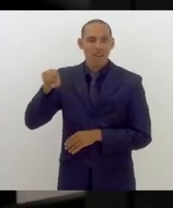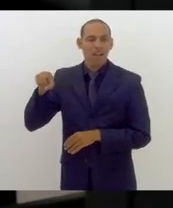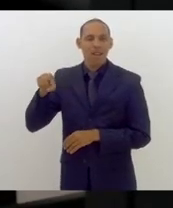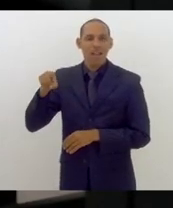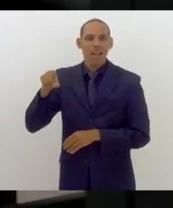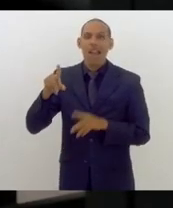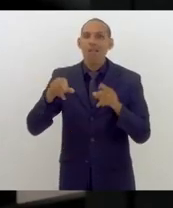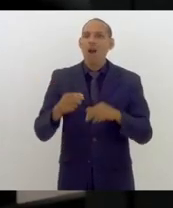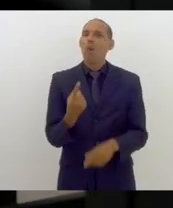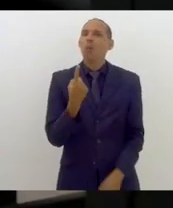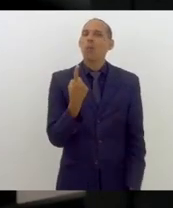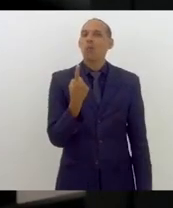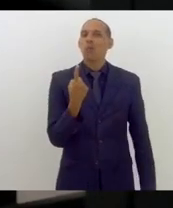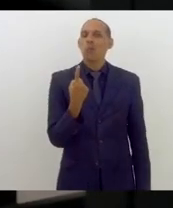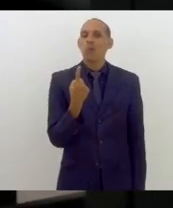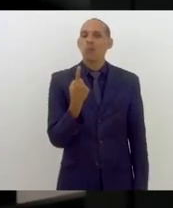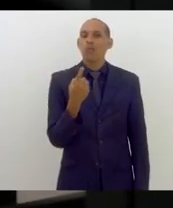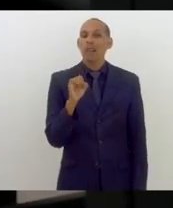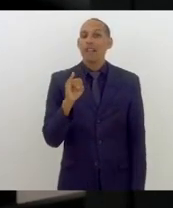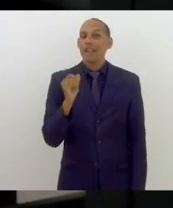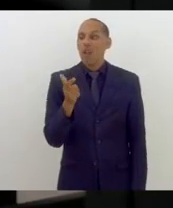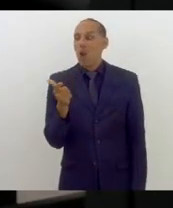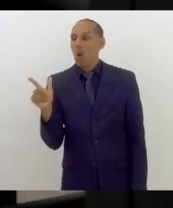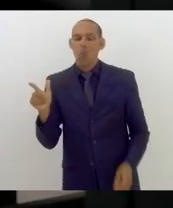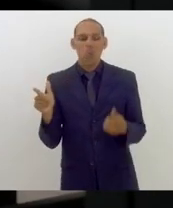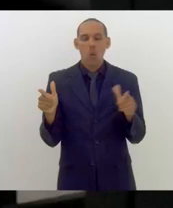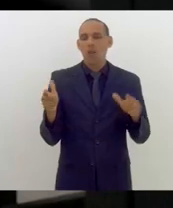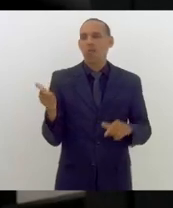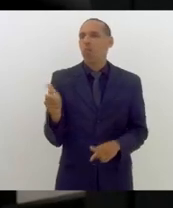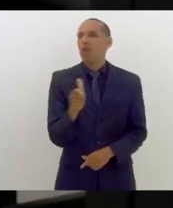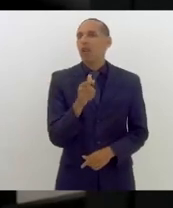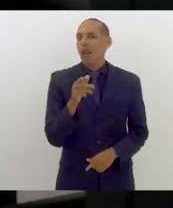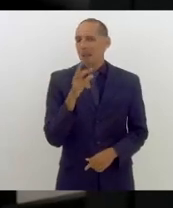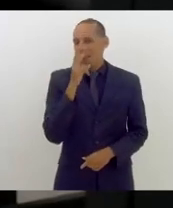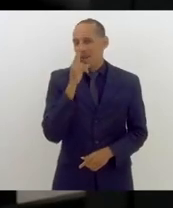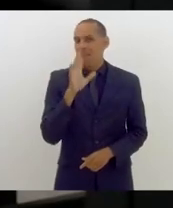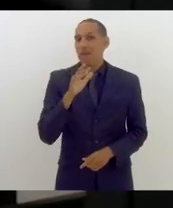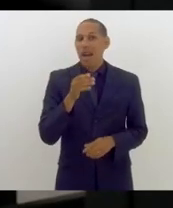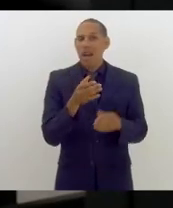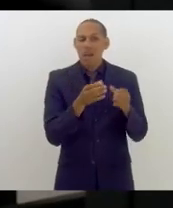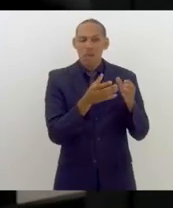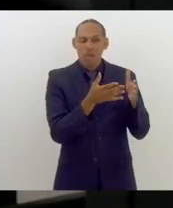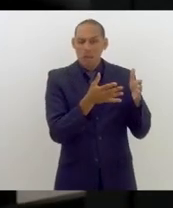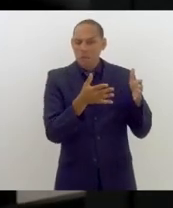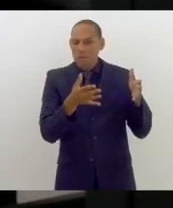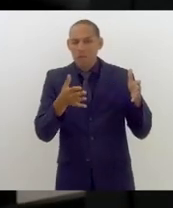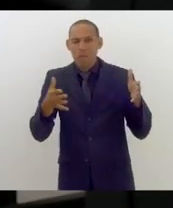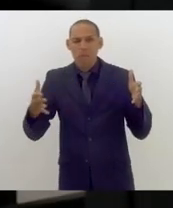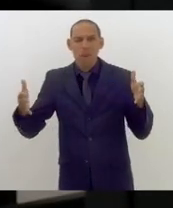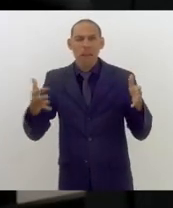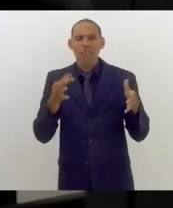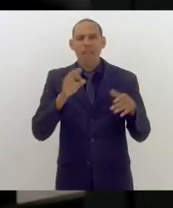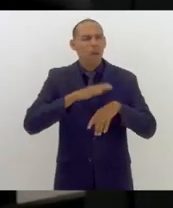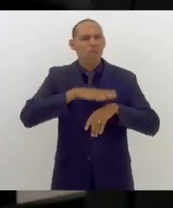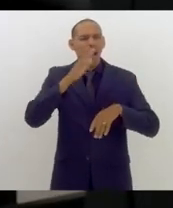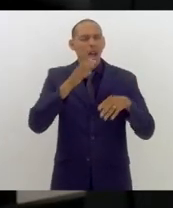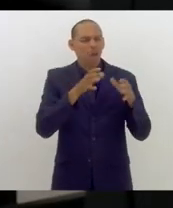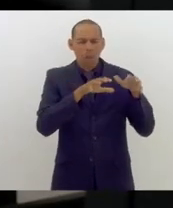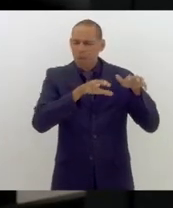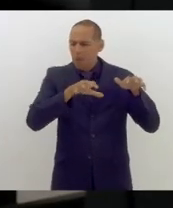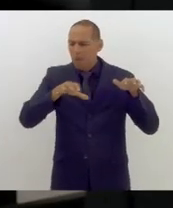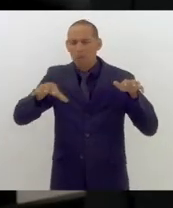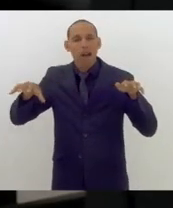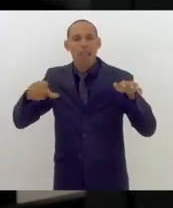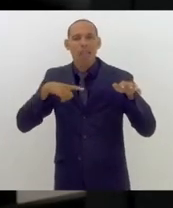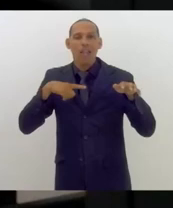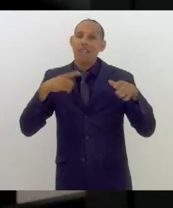como um só como se não tivesse nada do lado sendo que tem dezenas então é uma coisa é um é por isso que